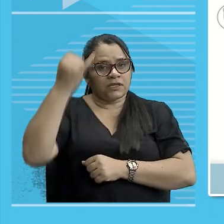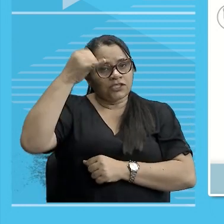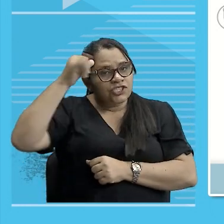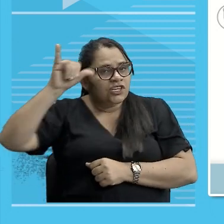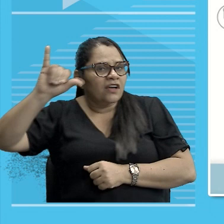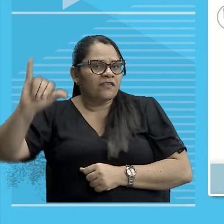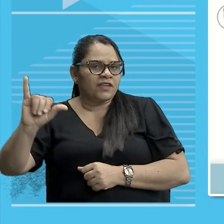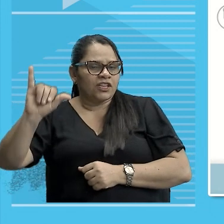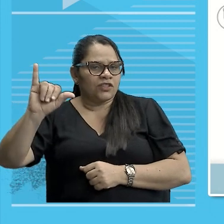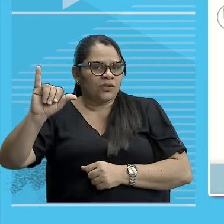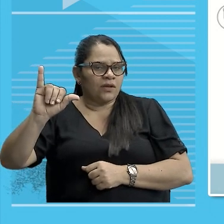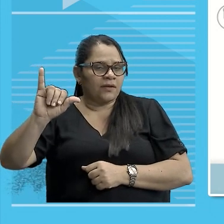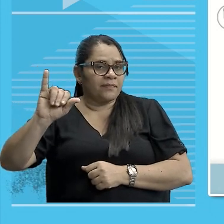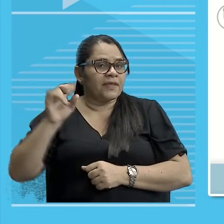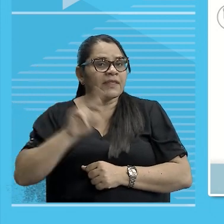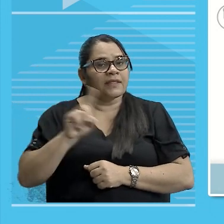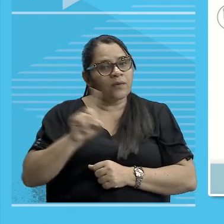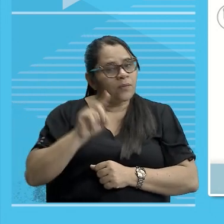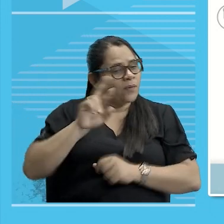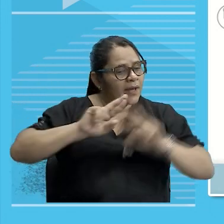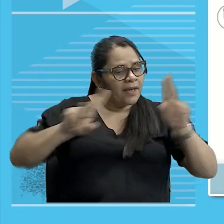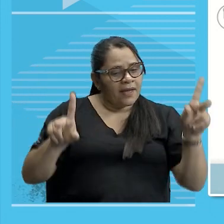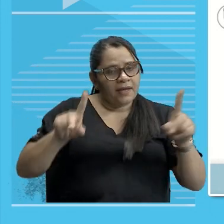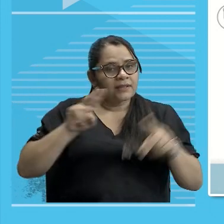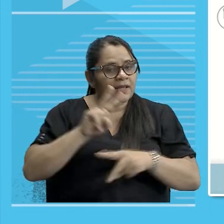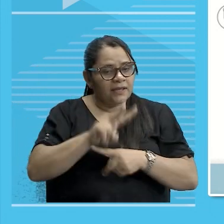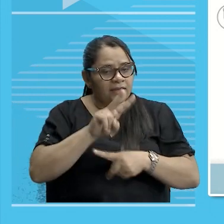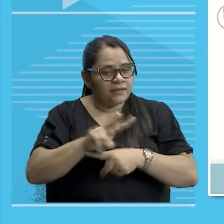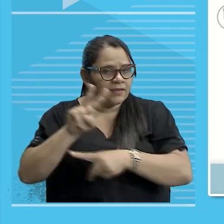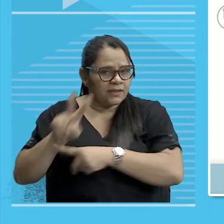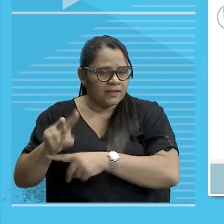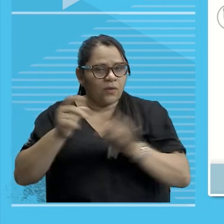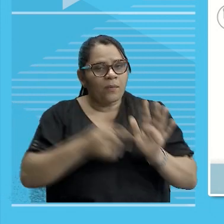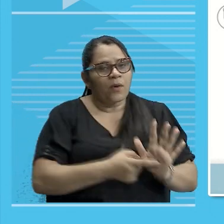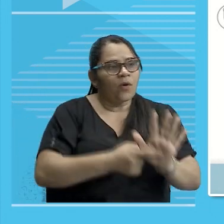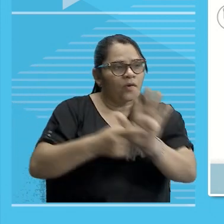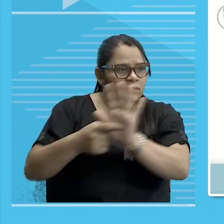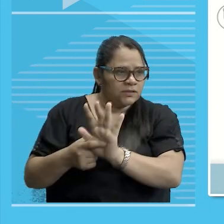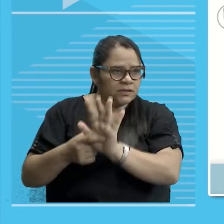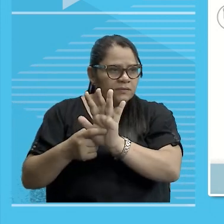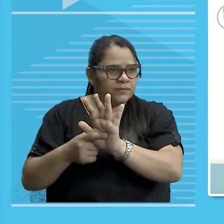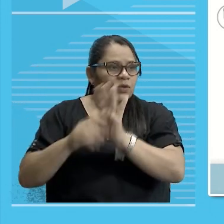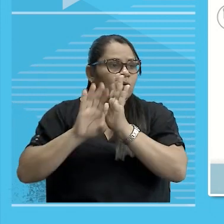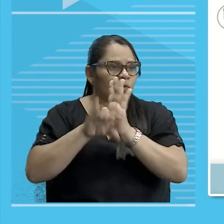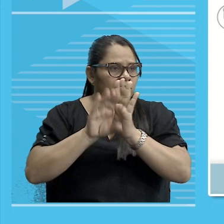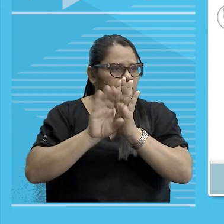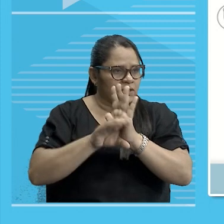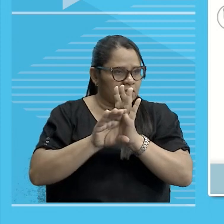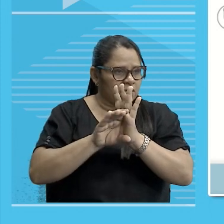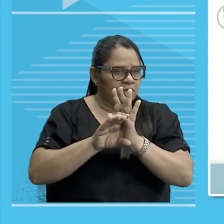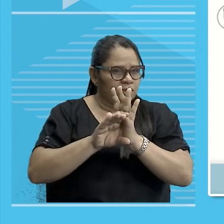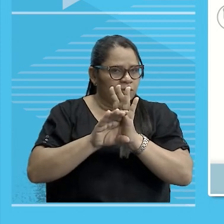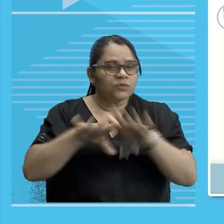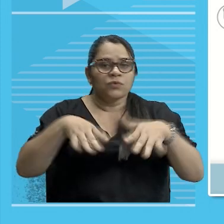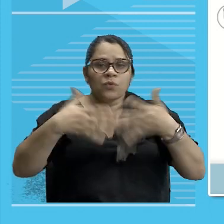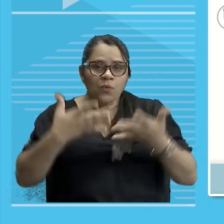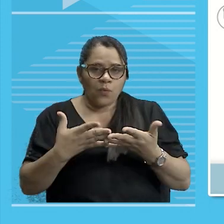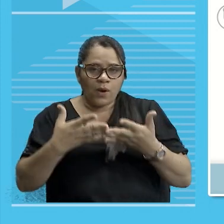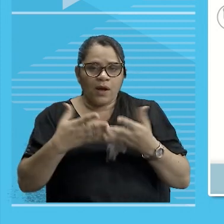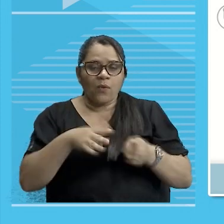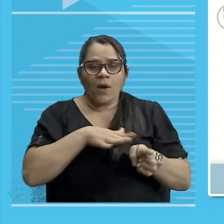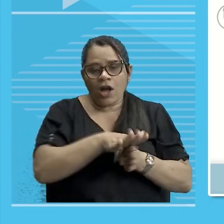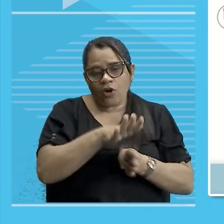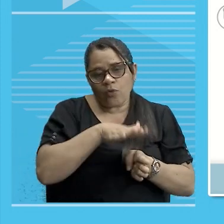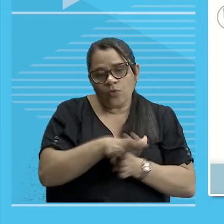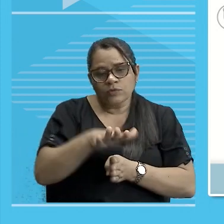e não dá expressão apresentando conceito zero defeitos É verdade no qual orienta